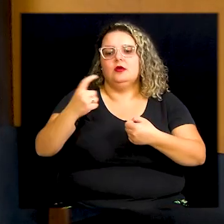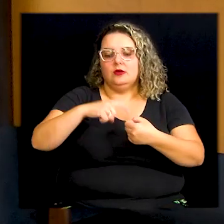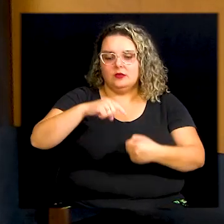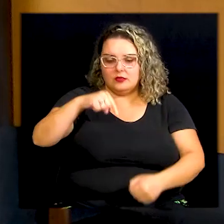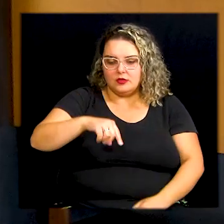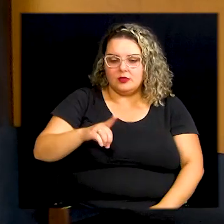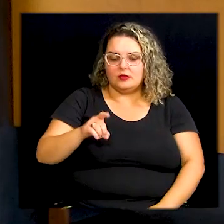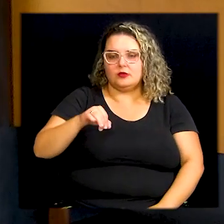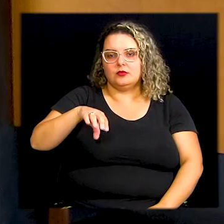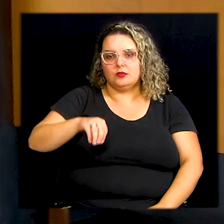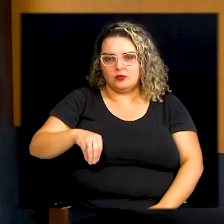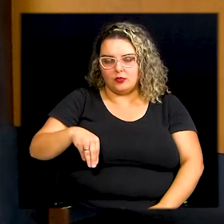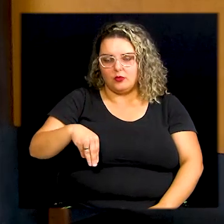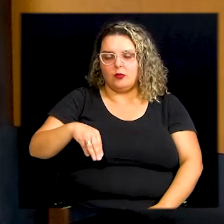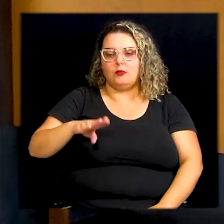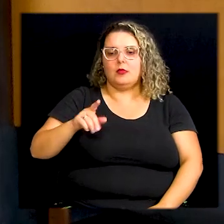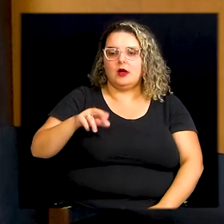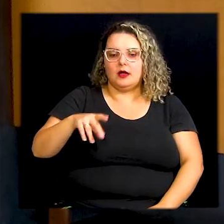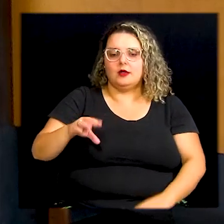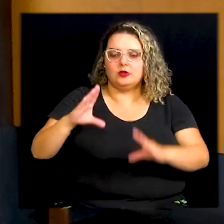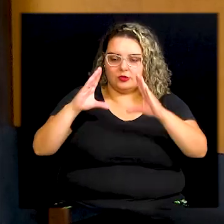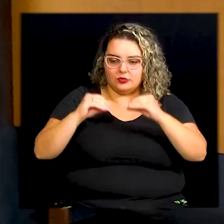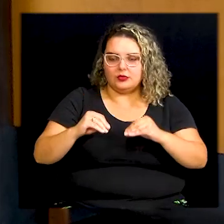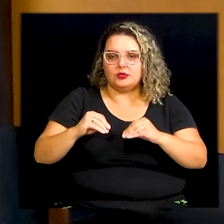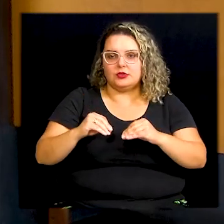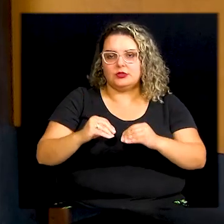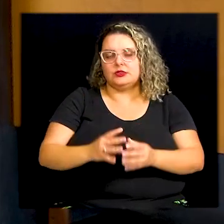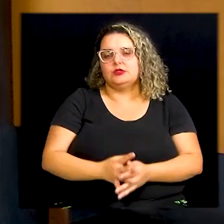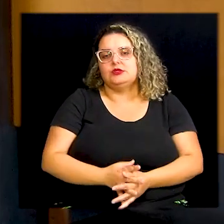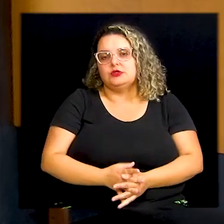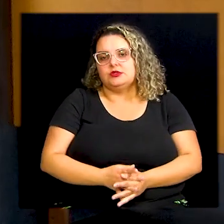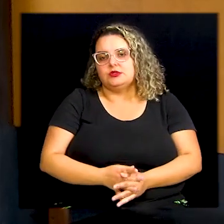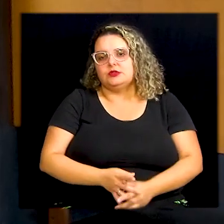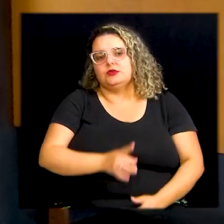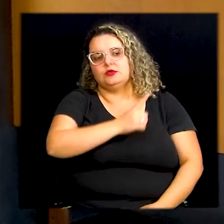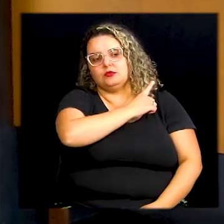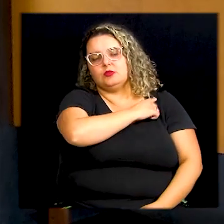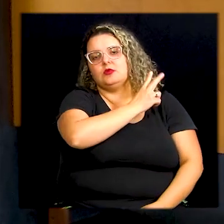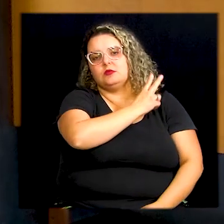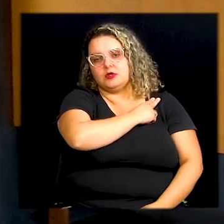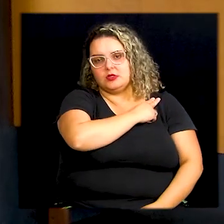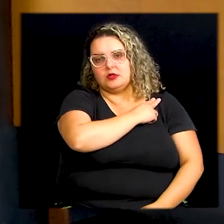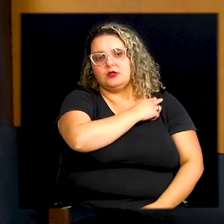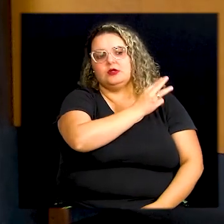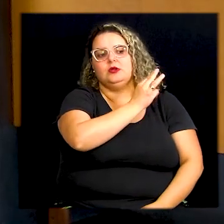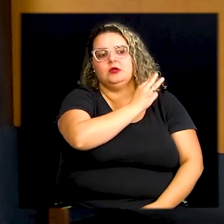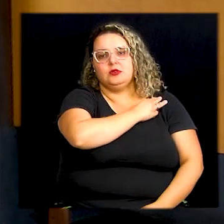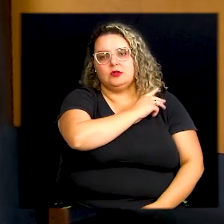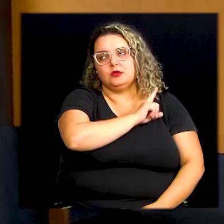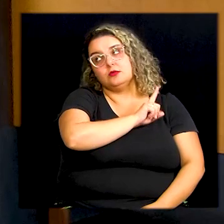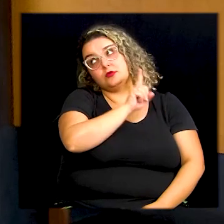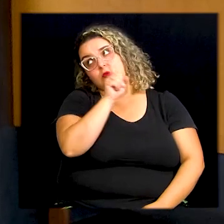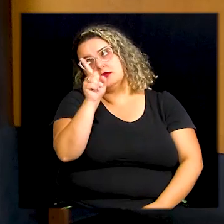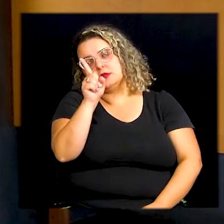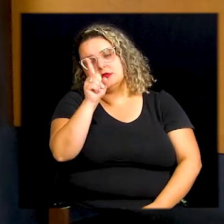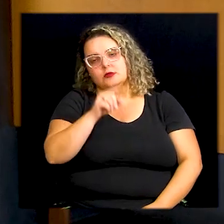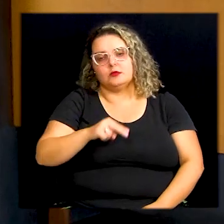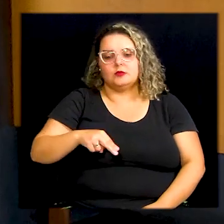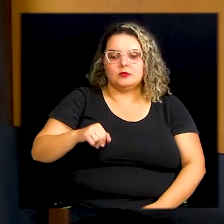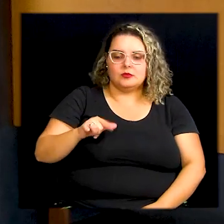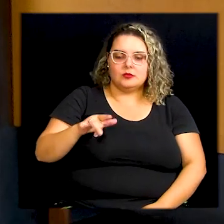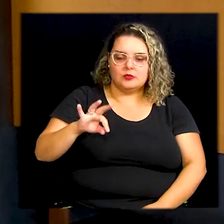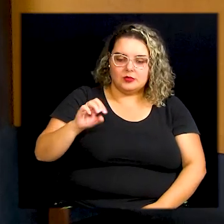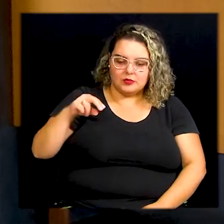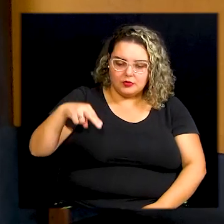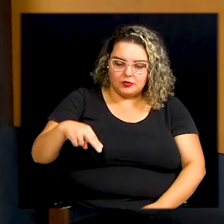para cá para o Dom Barreto à noite. Aí fiquei o Dom Barreto à noite o primeiro ano e o segundo, e o terceiro eu fui lá pro Newton,